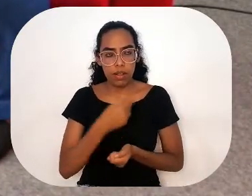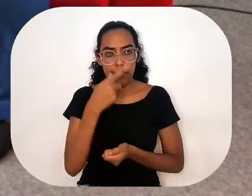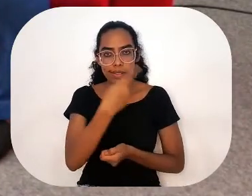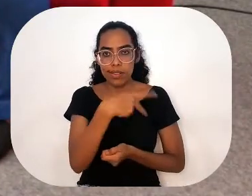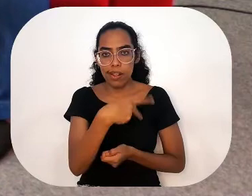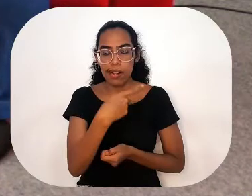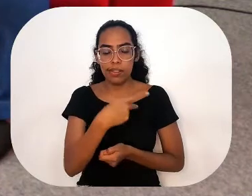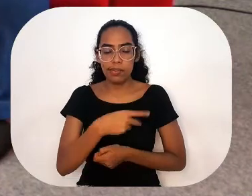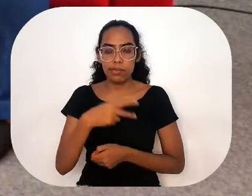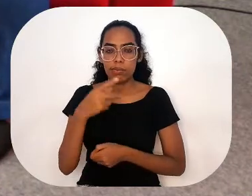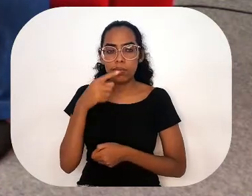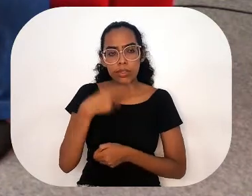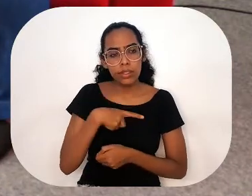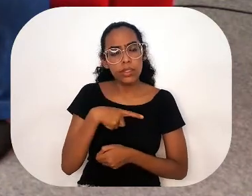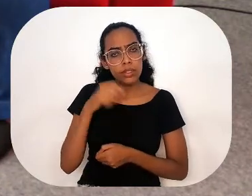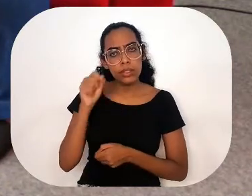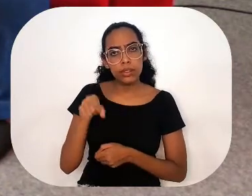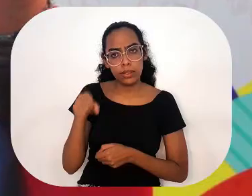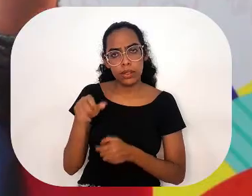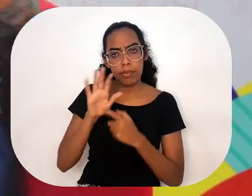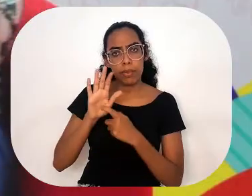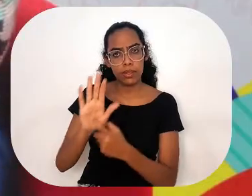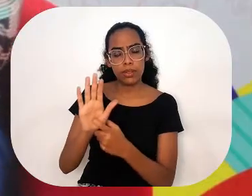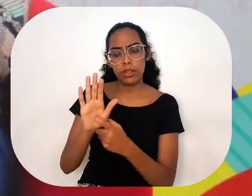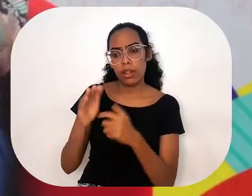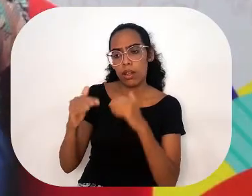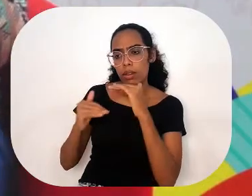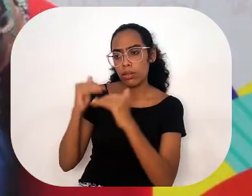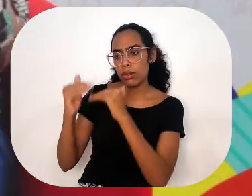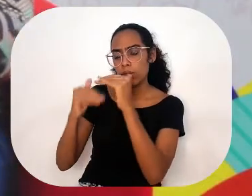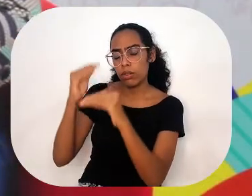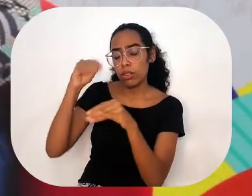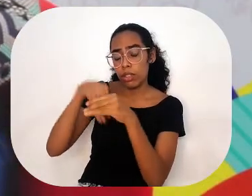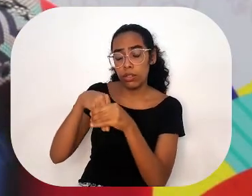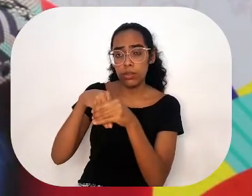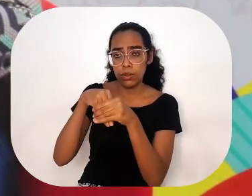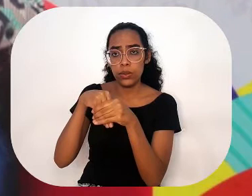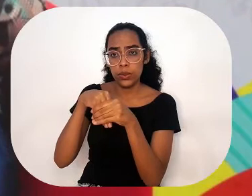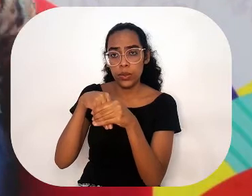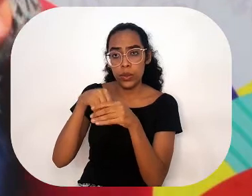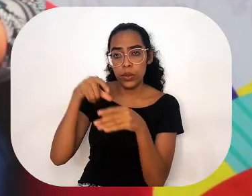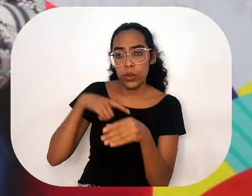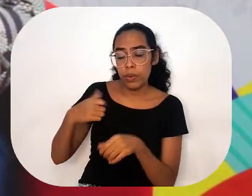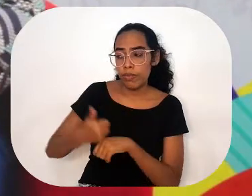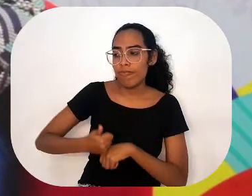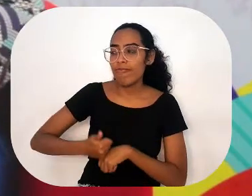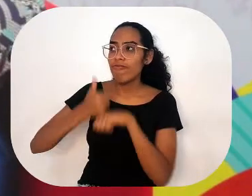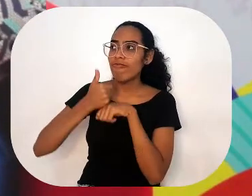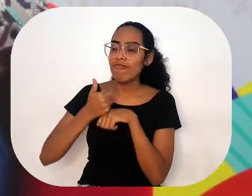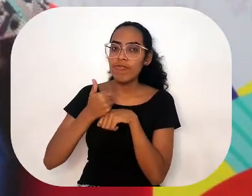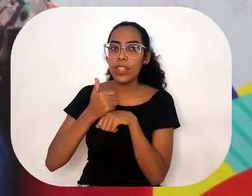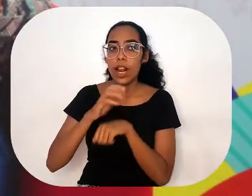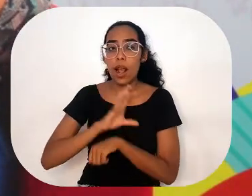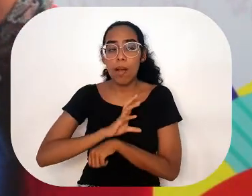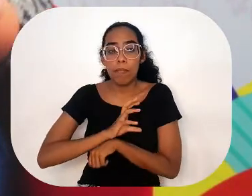anotações alguns aspectos da vida da Raquel aparecem na construção dos romances um livro que ela